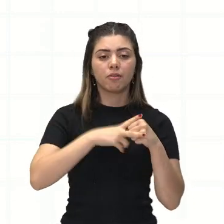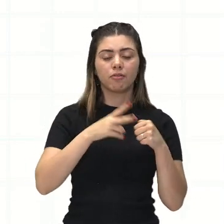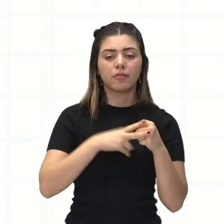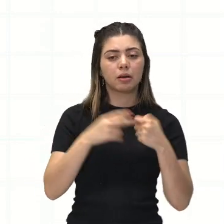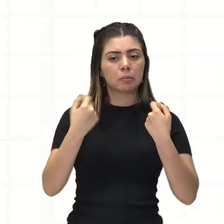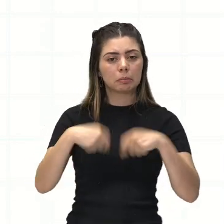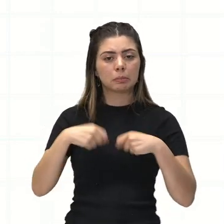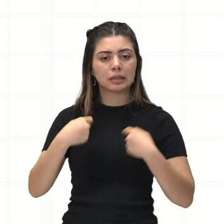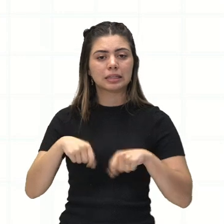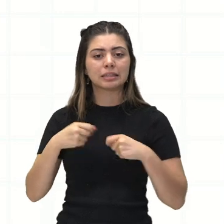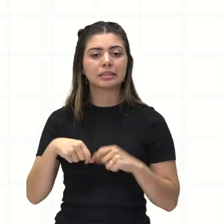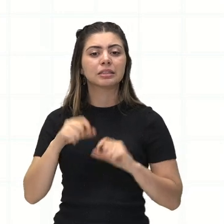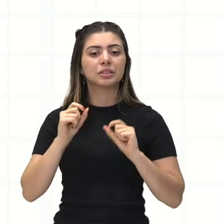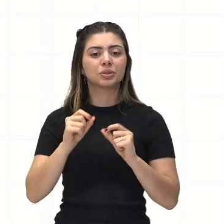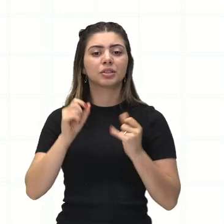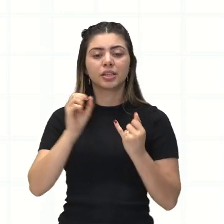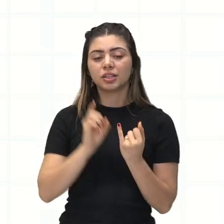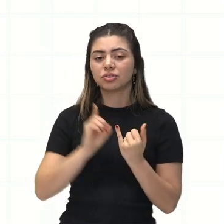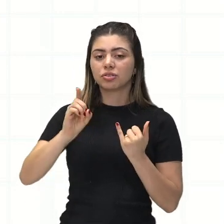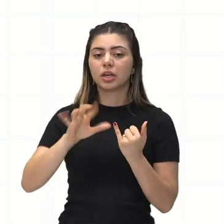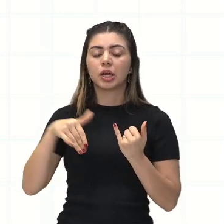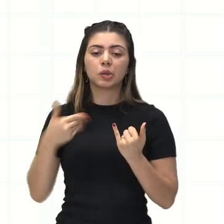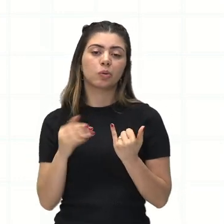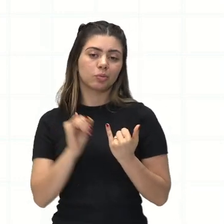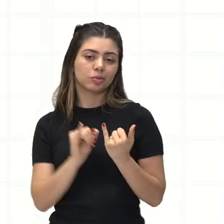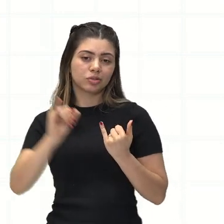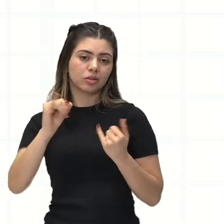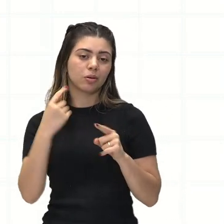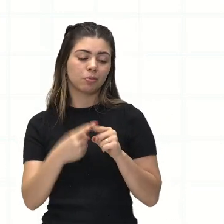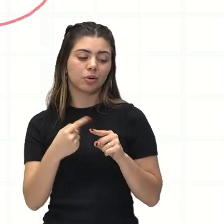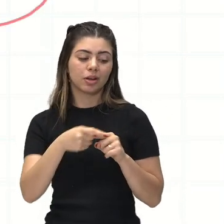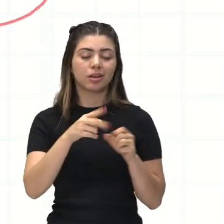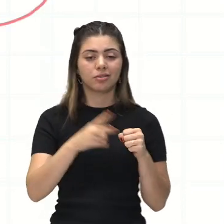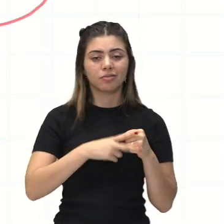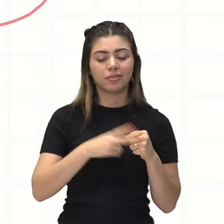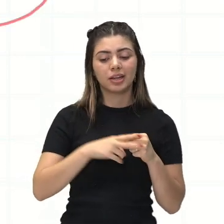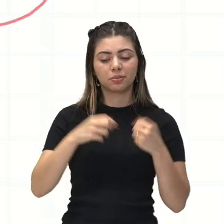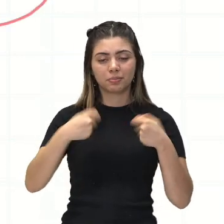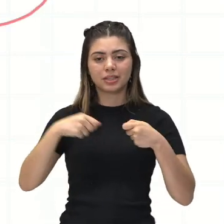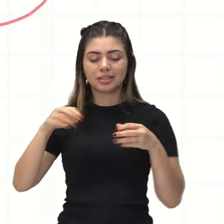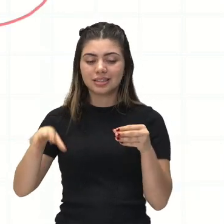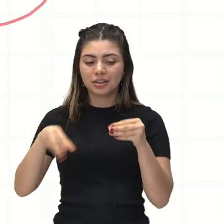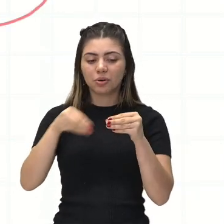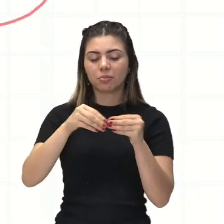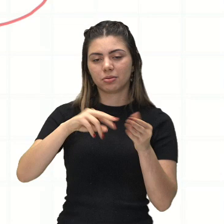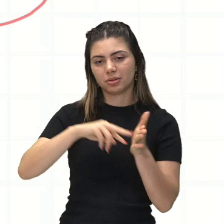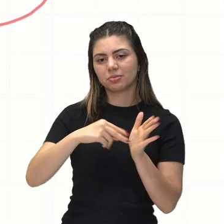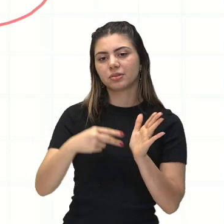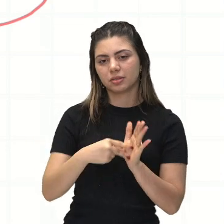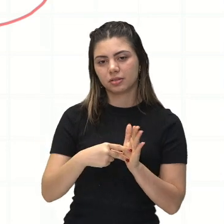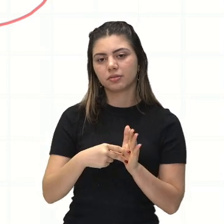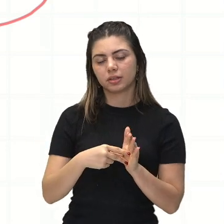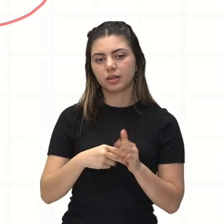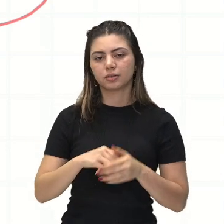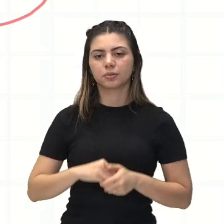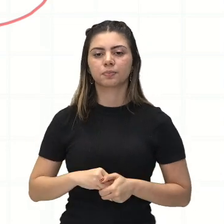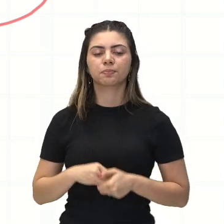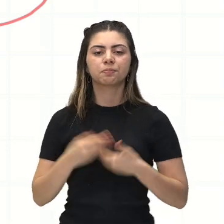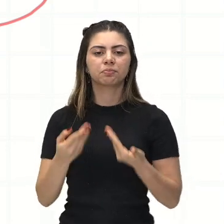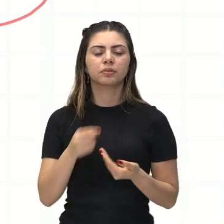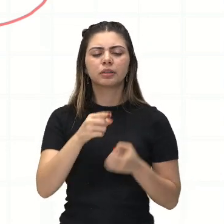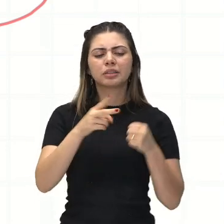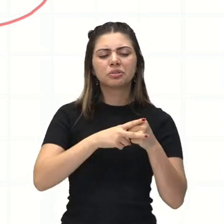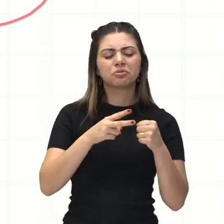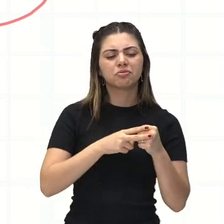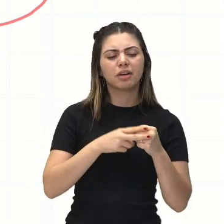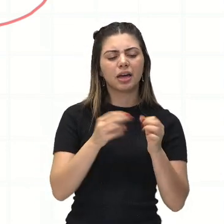objeto direto ou indireto. Por quê? O verbo ele vai precisar de um complemento. Eu vou checar esse verbo e parece que a